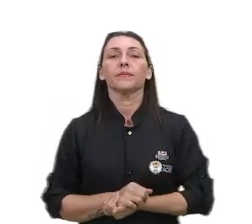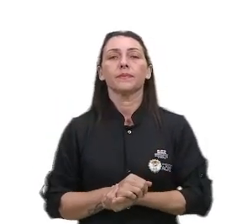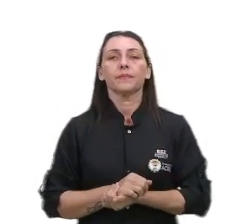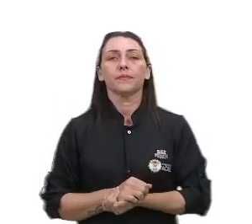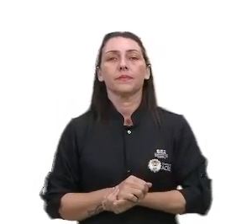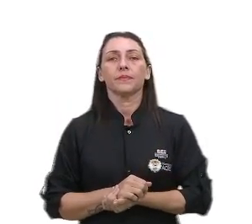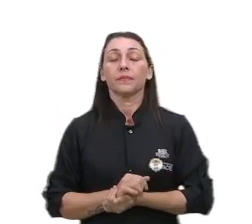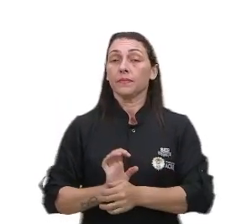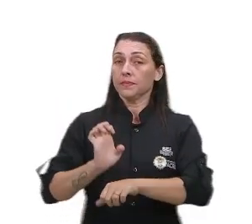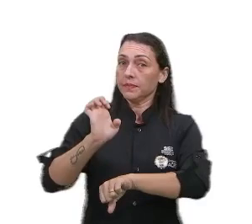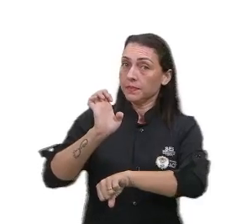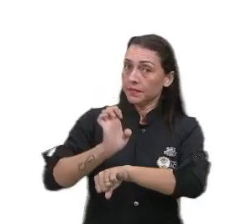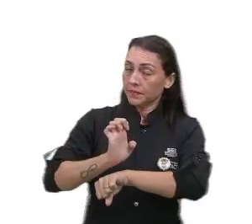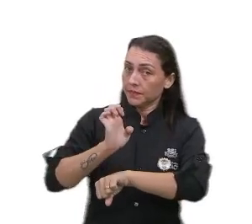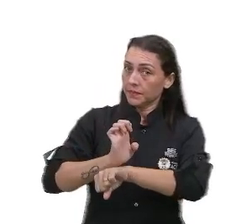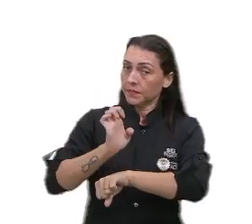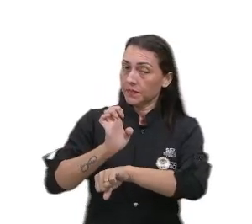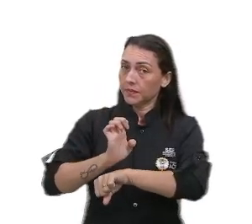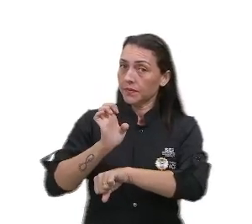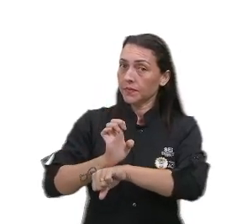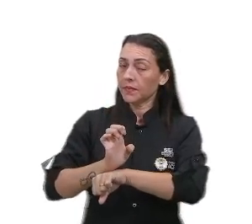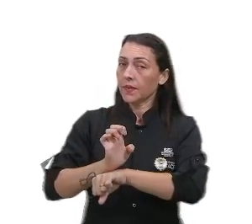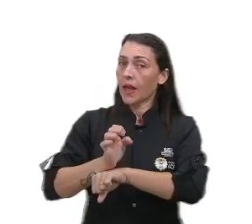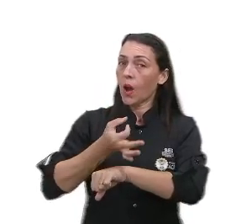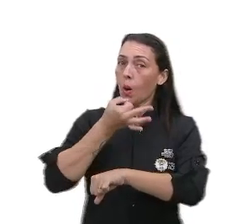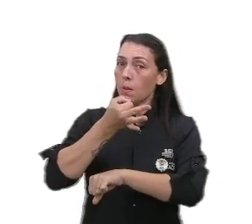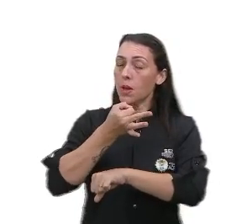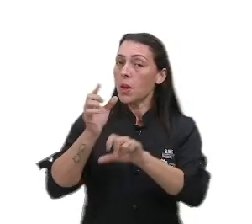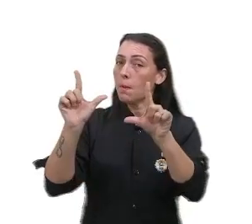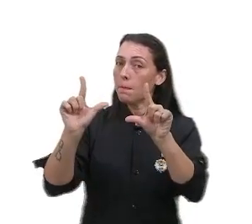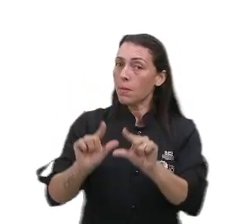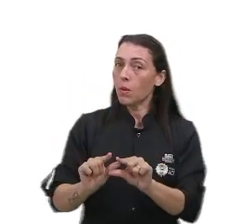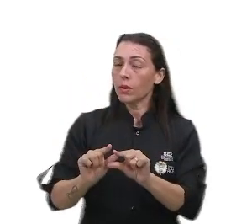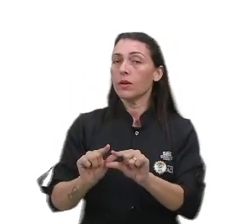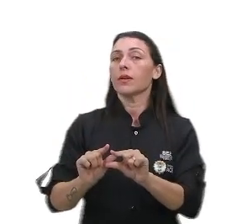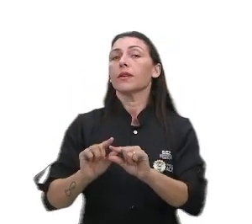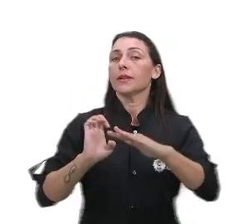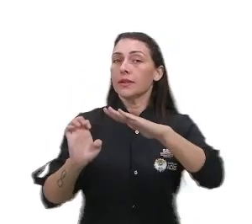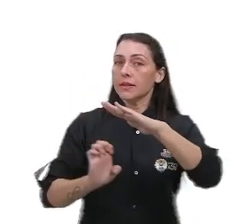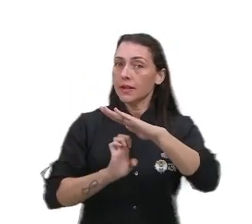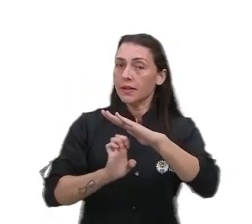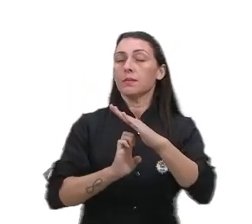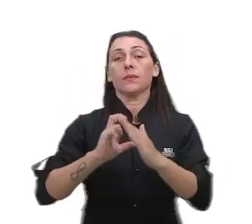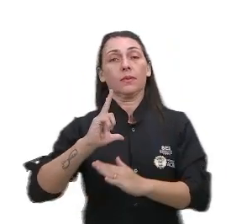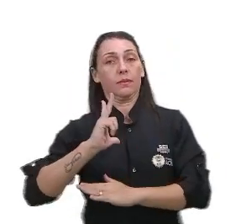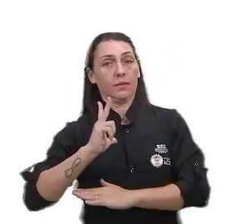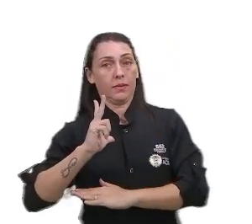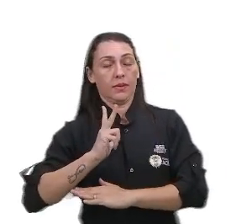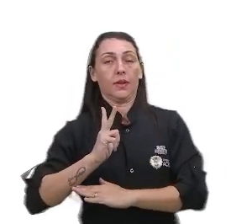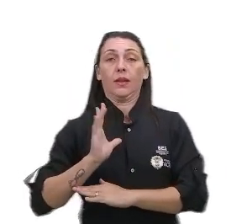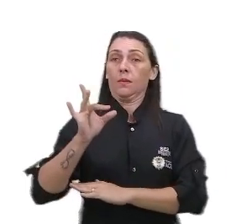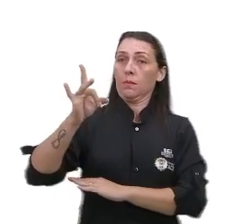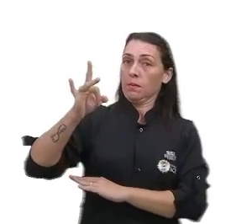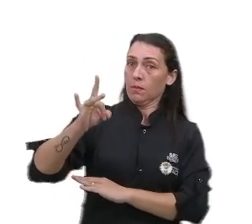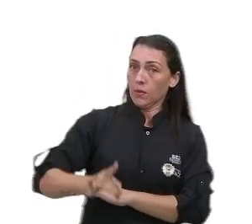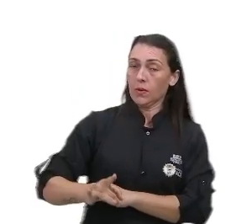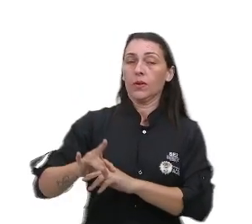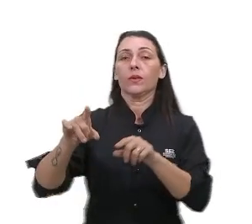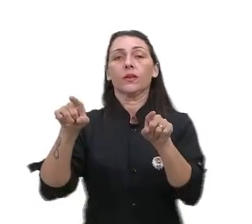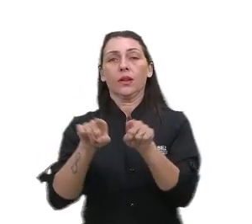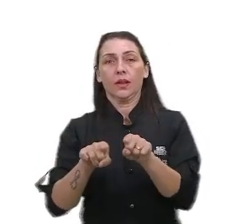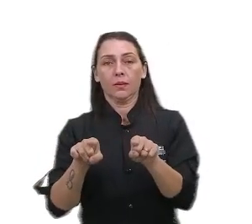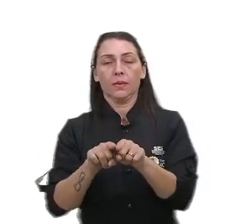Então, o Estado intervém pouco no mercado, ok, pessoal? E por último, não